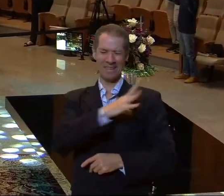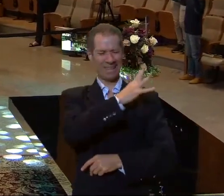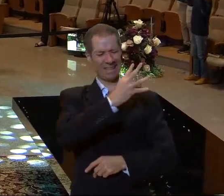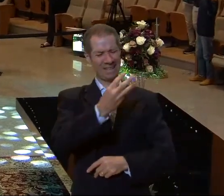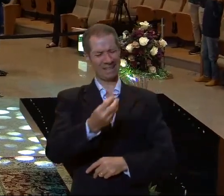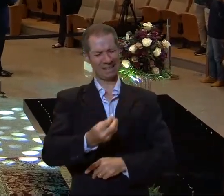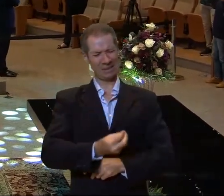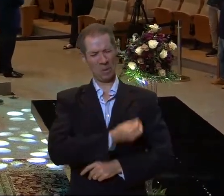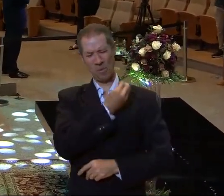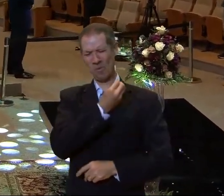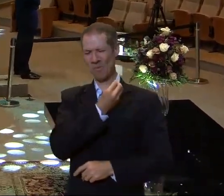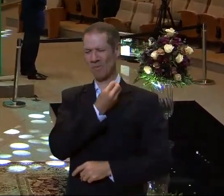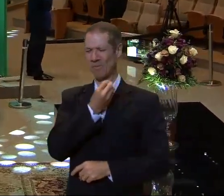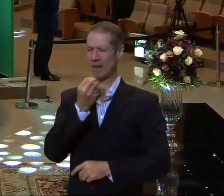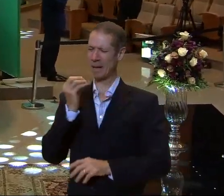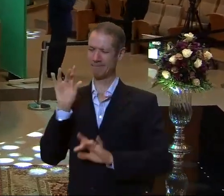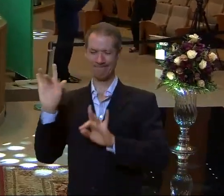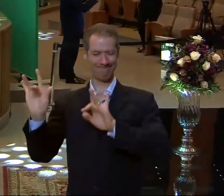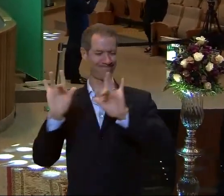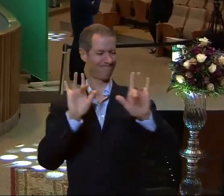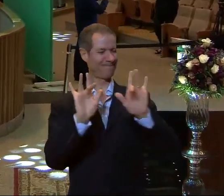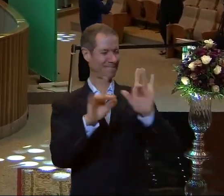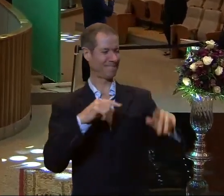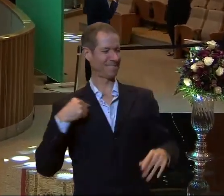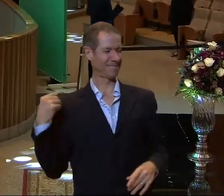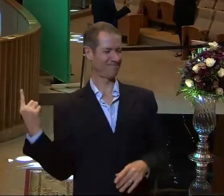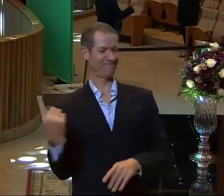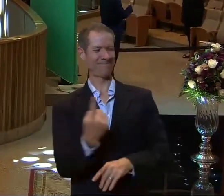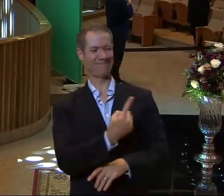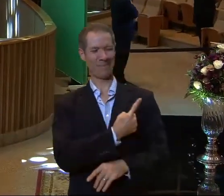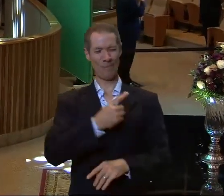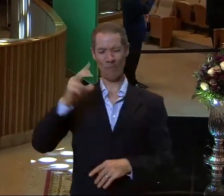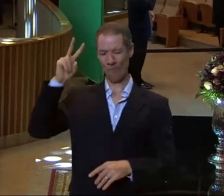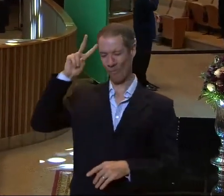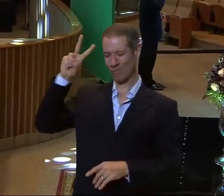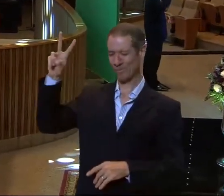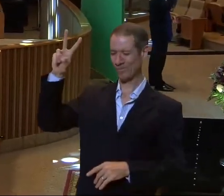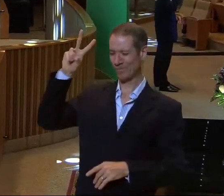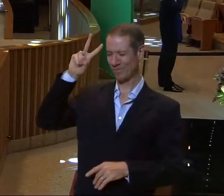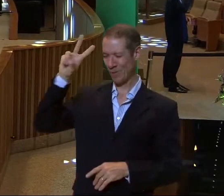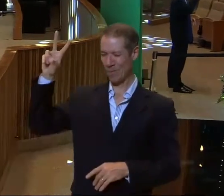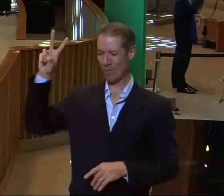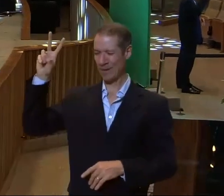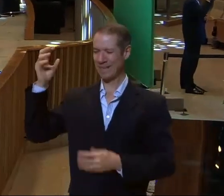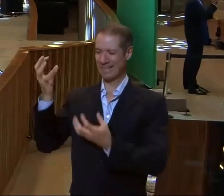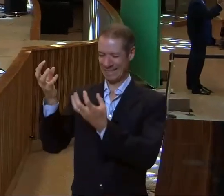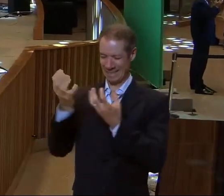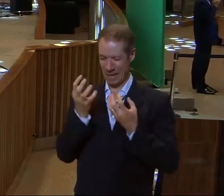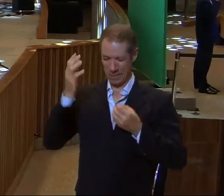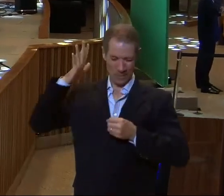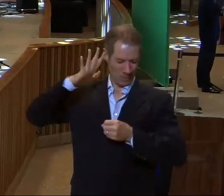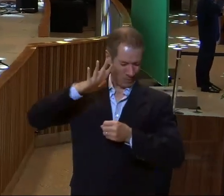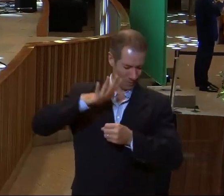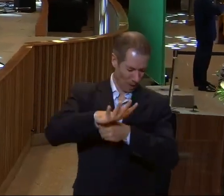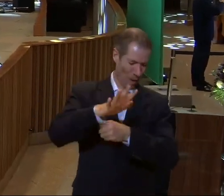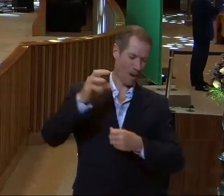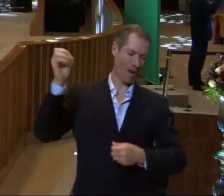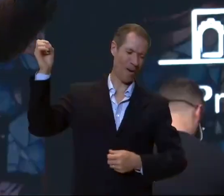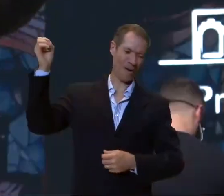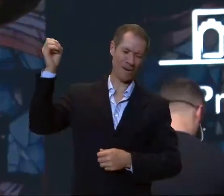vida alcancem a minha história. Eu quero ser cheio de